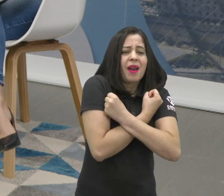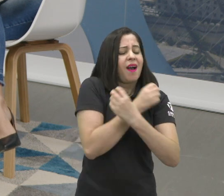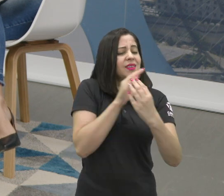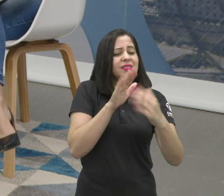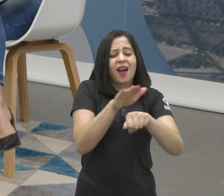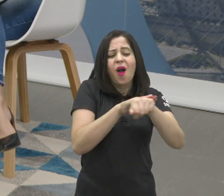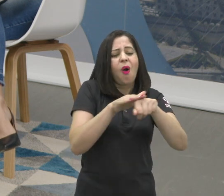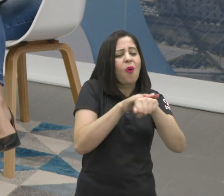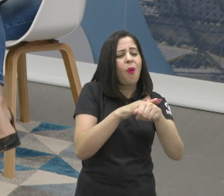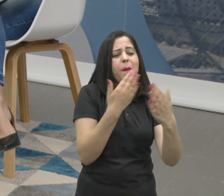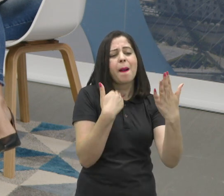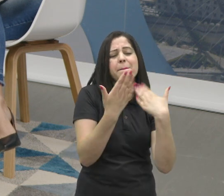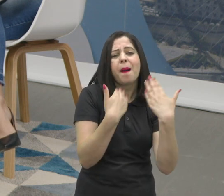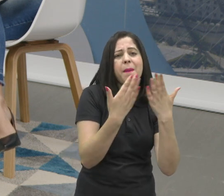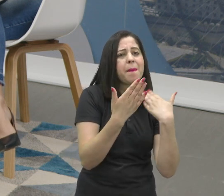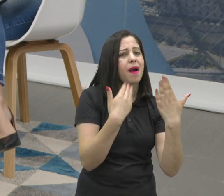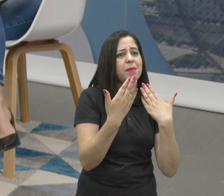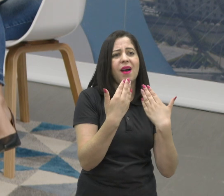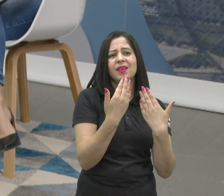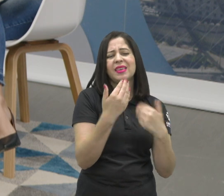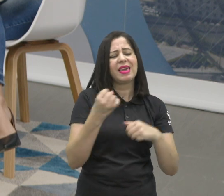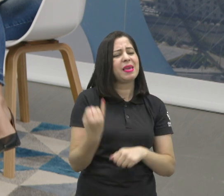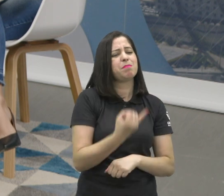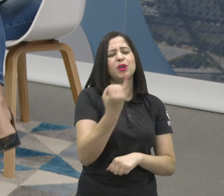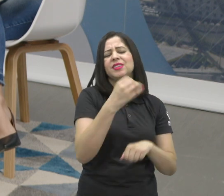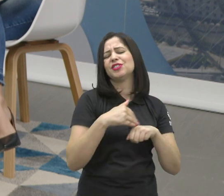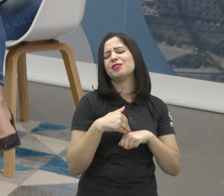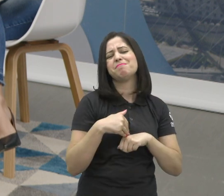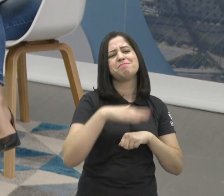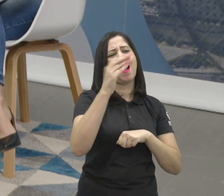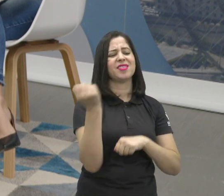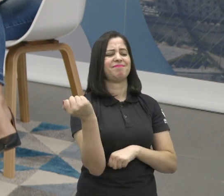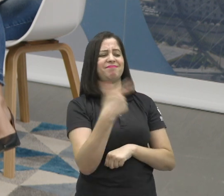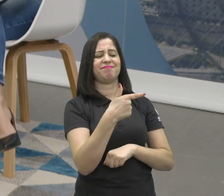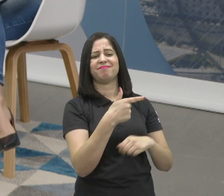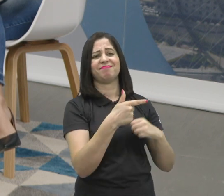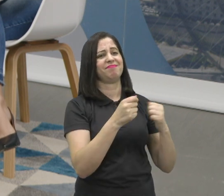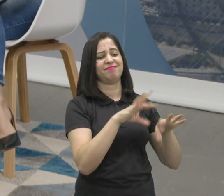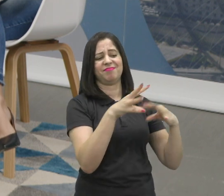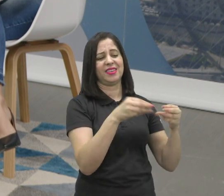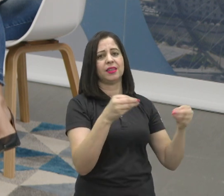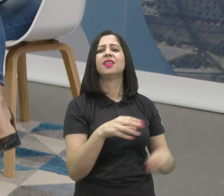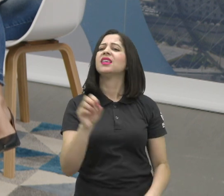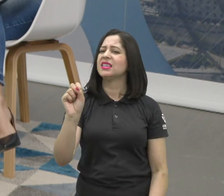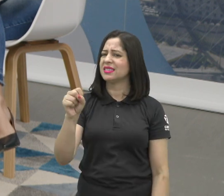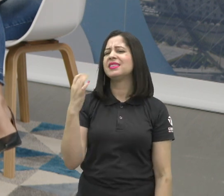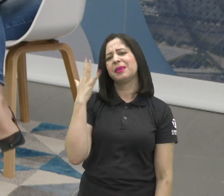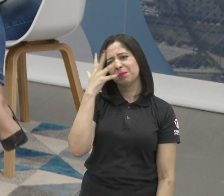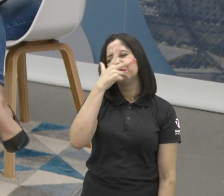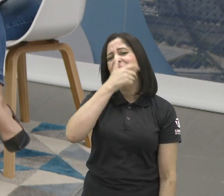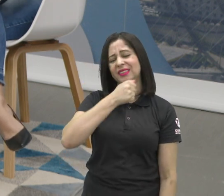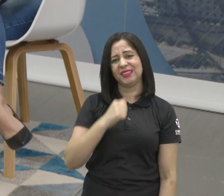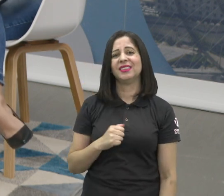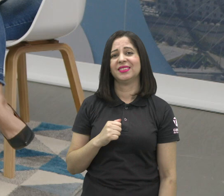ter alguém para conversar é muito mais valioso do que você ganhar, né, ali um presente material. Sim,